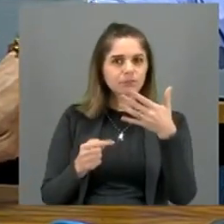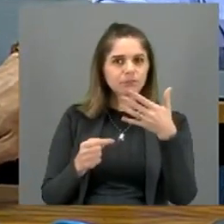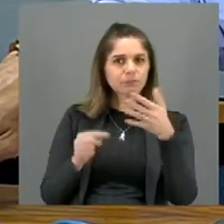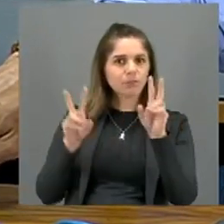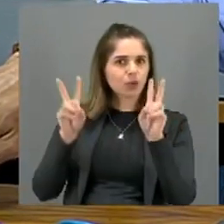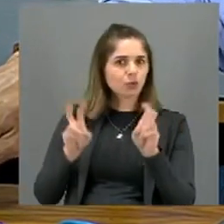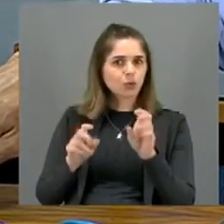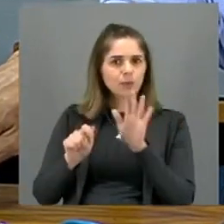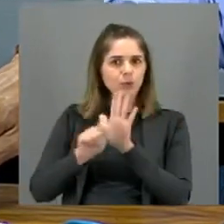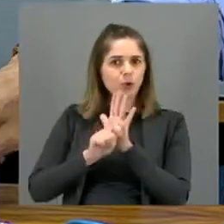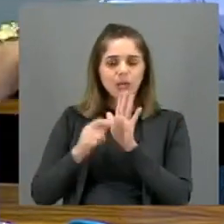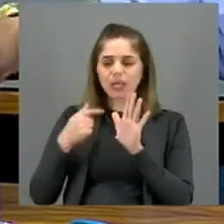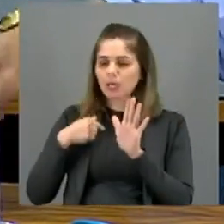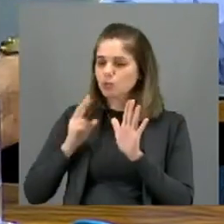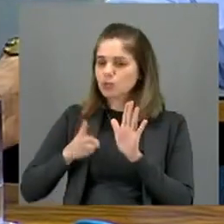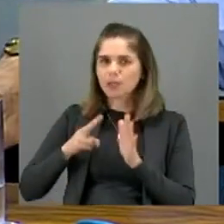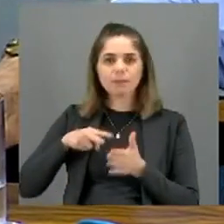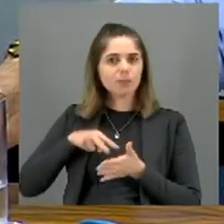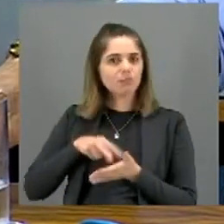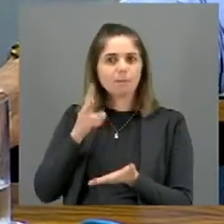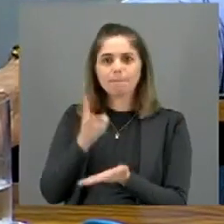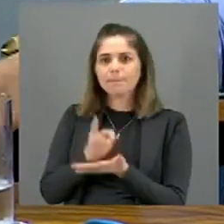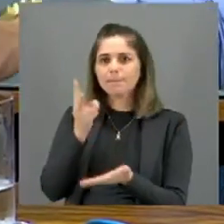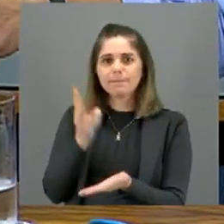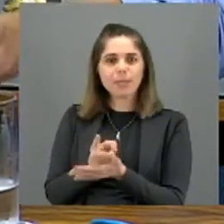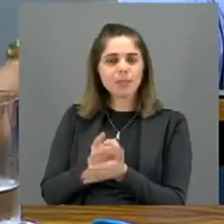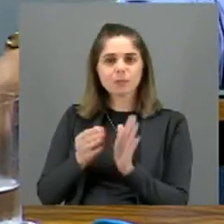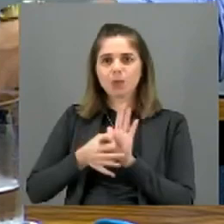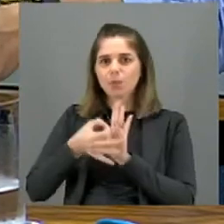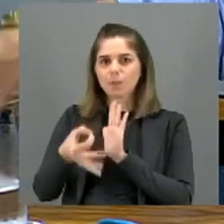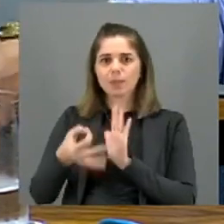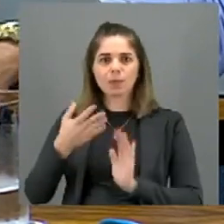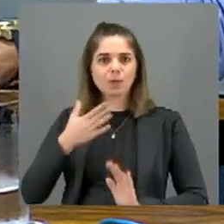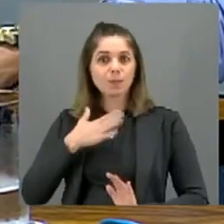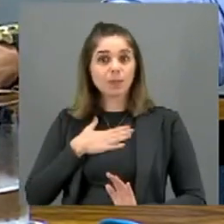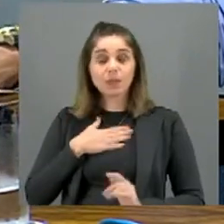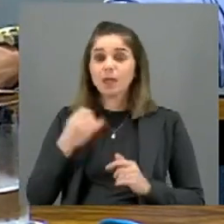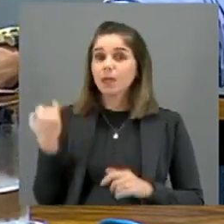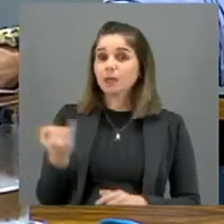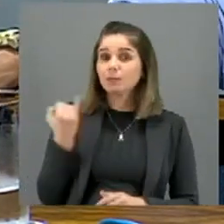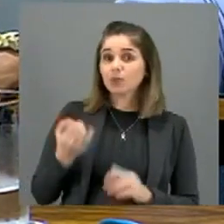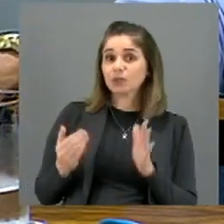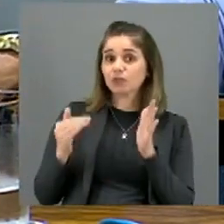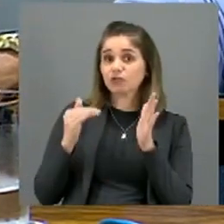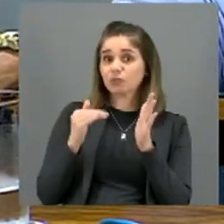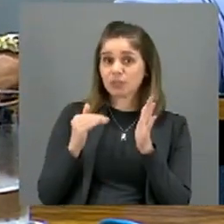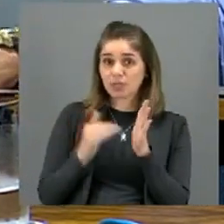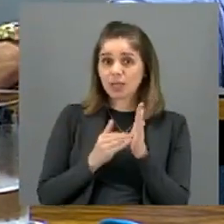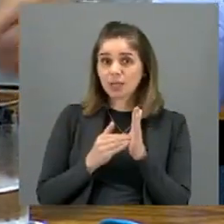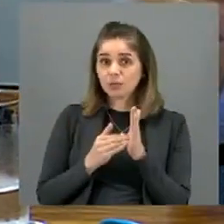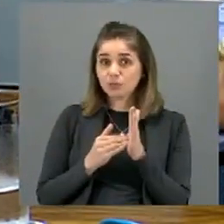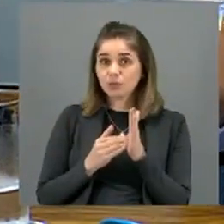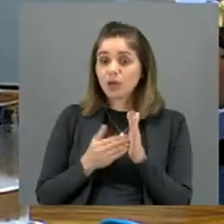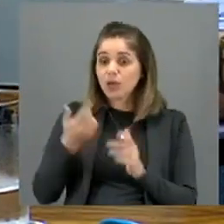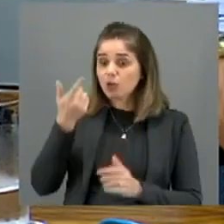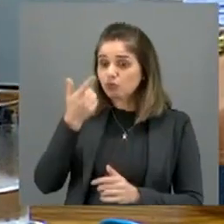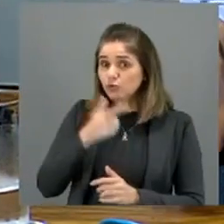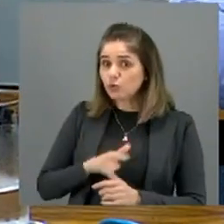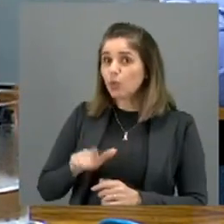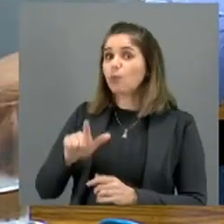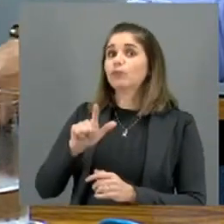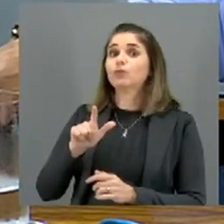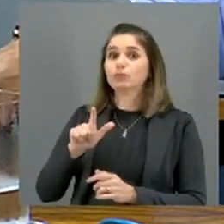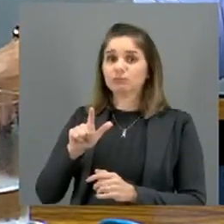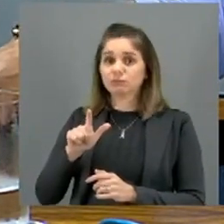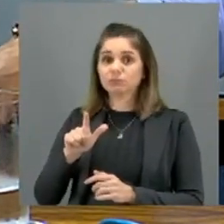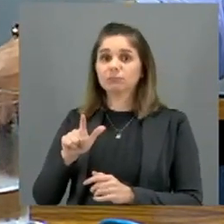sempre falei. A importância é o Senado retomar o seu papel, adentrado pelo